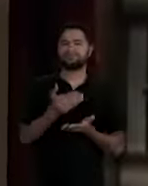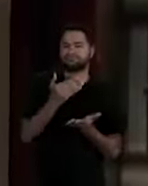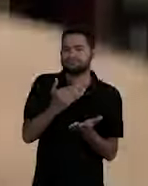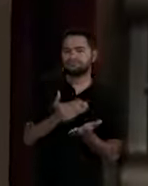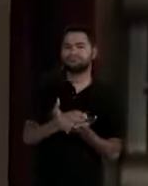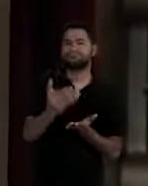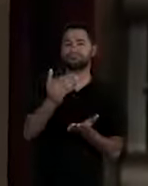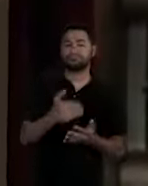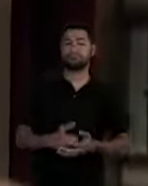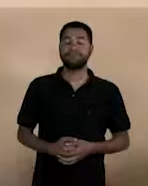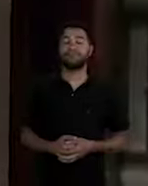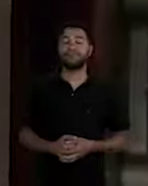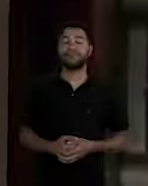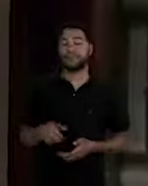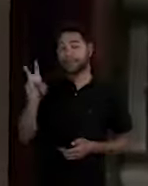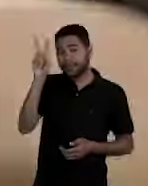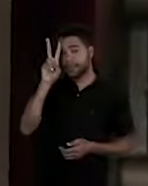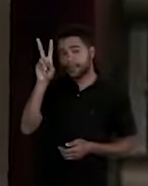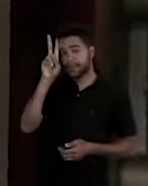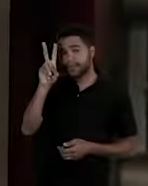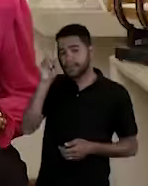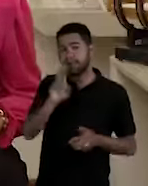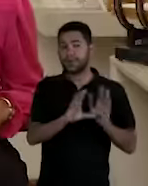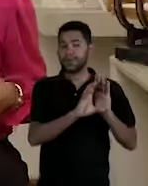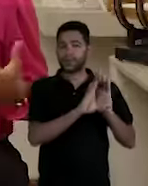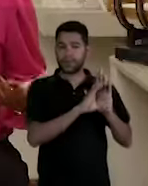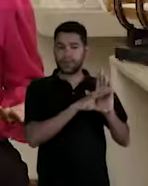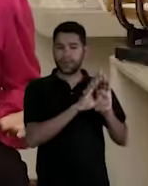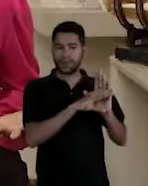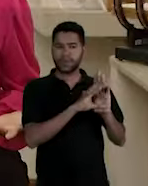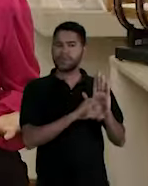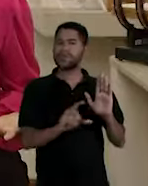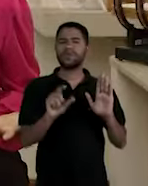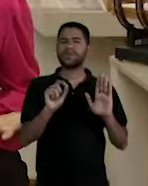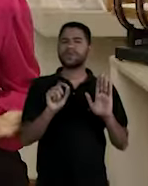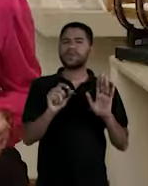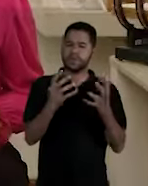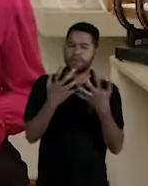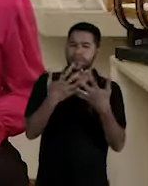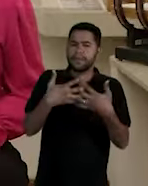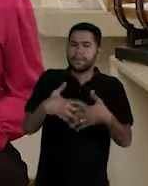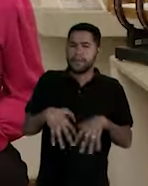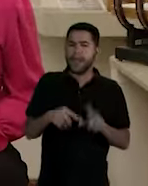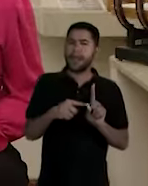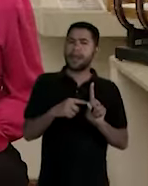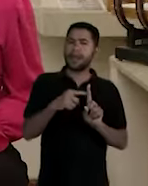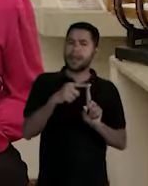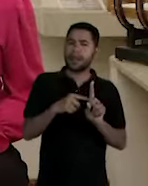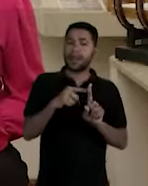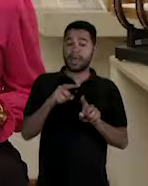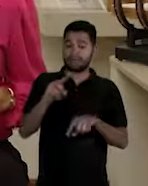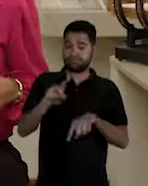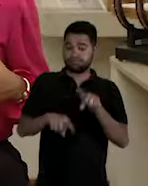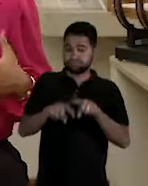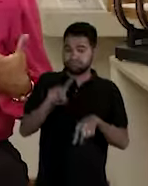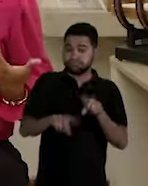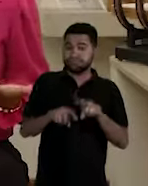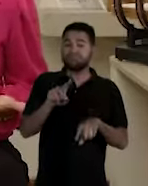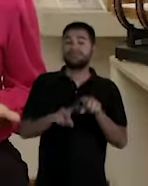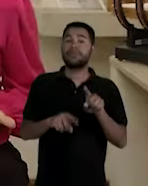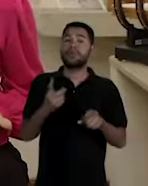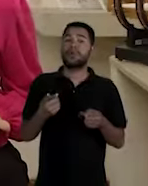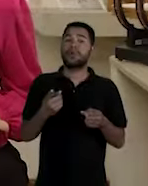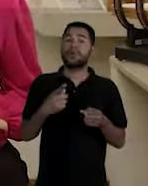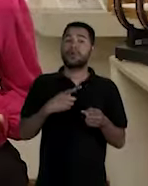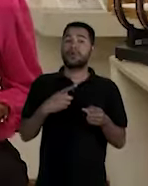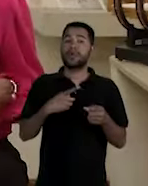no estúdio, vou relembrar aqui o conceito. O que são máquinas térmicas? São dispositivos que, operando